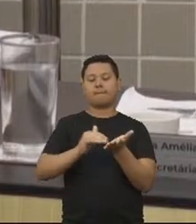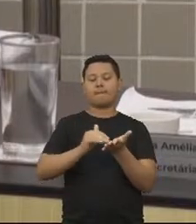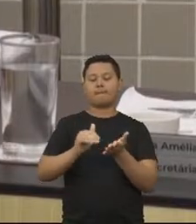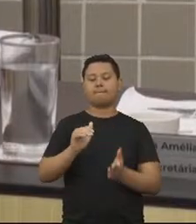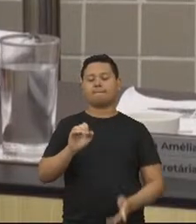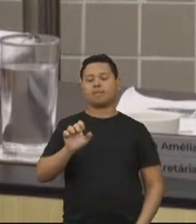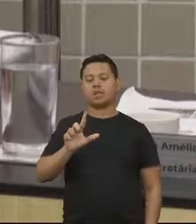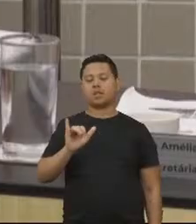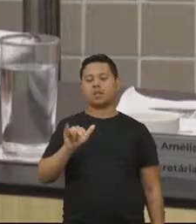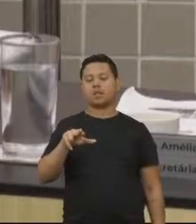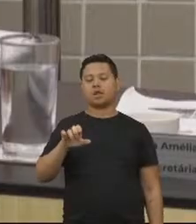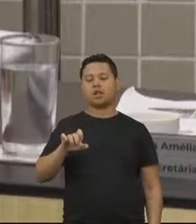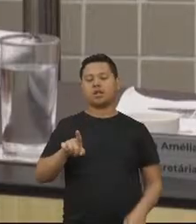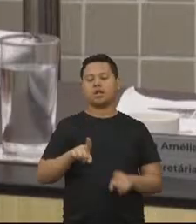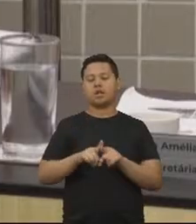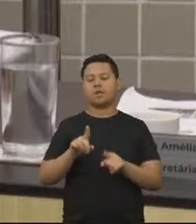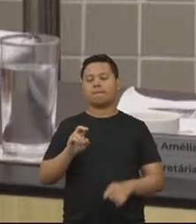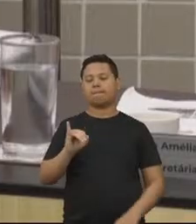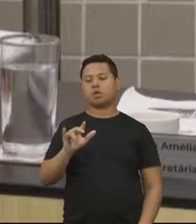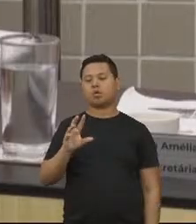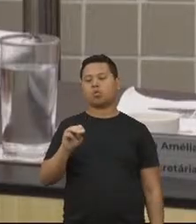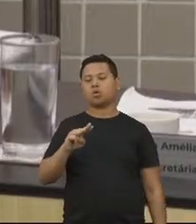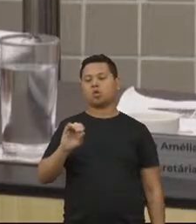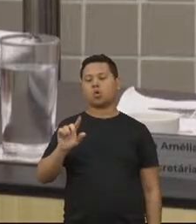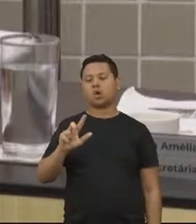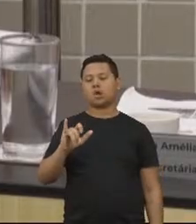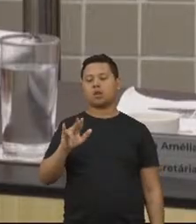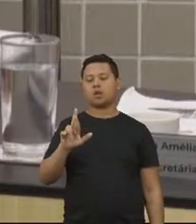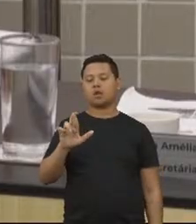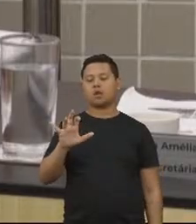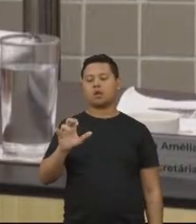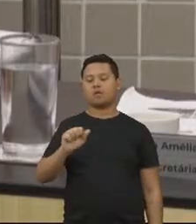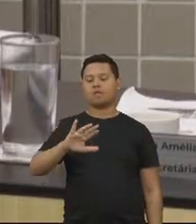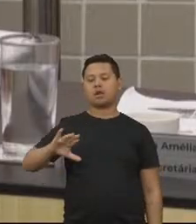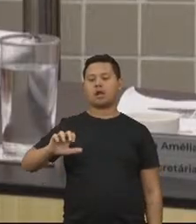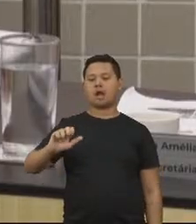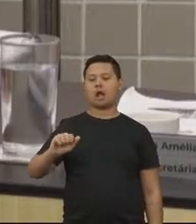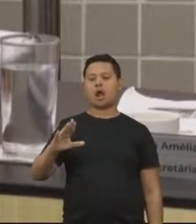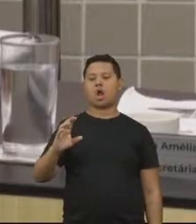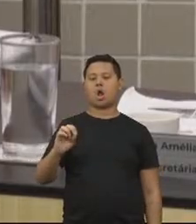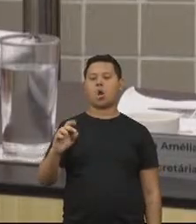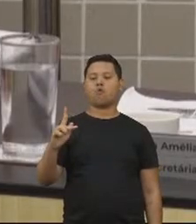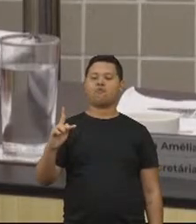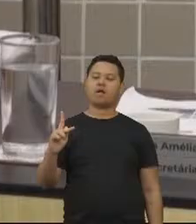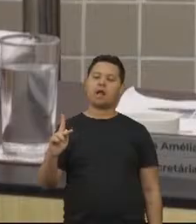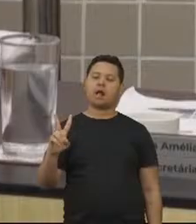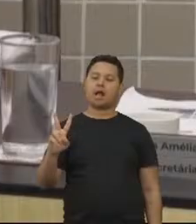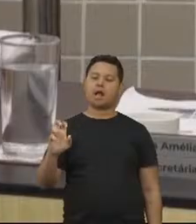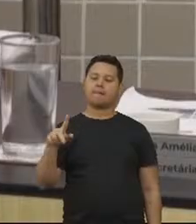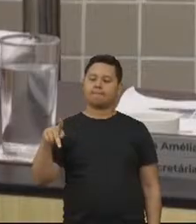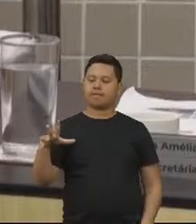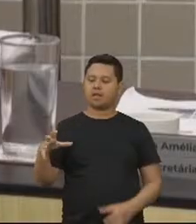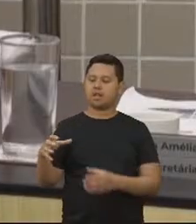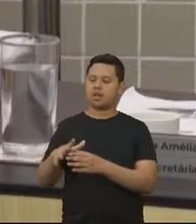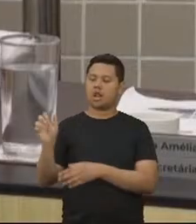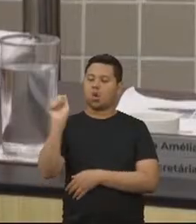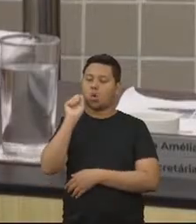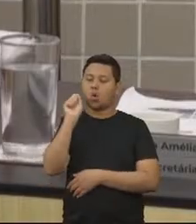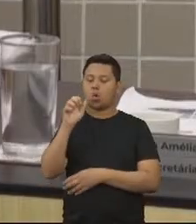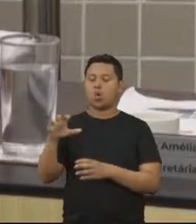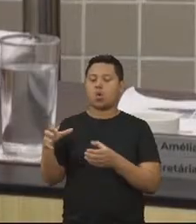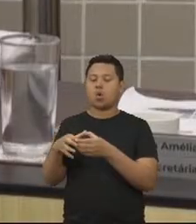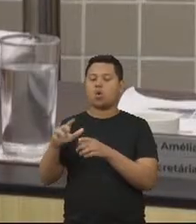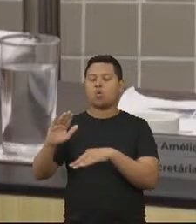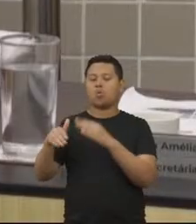senhora Eliane Biondo Oliveira, à Aconvap, à Associação dos Construtores do Vale do Paraíba,